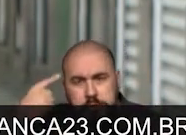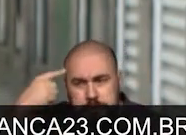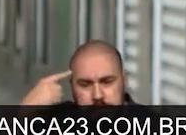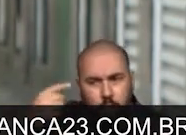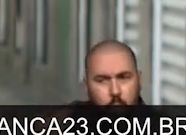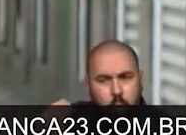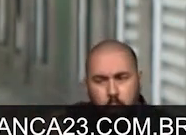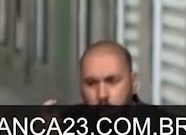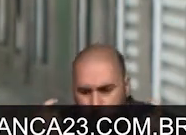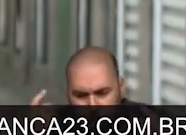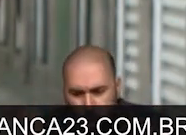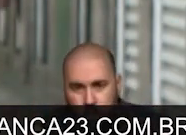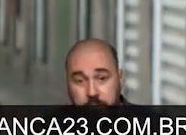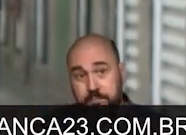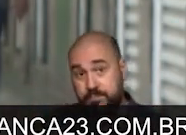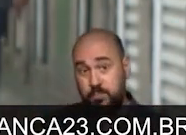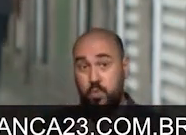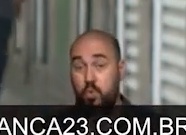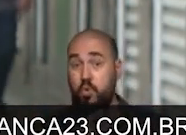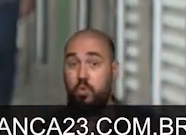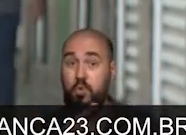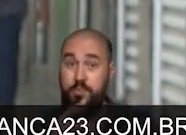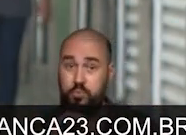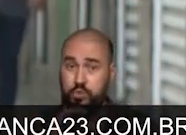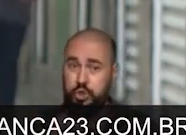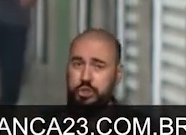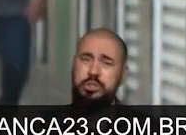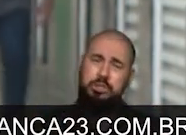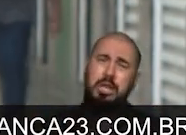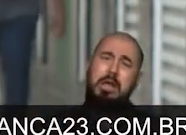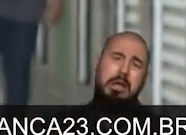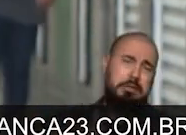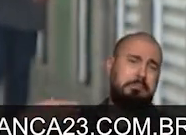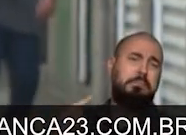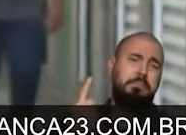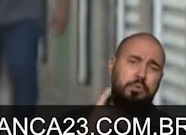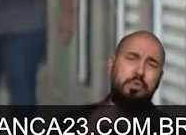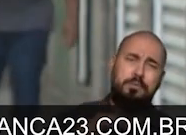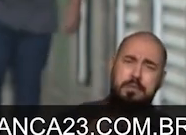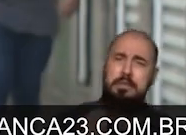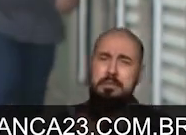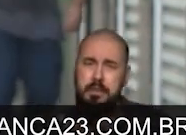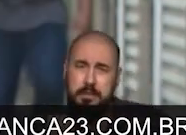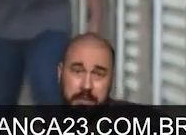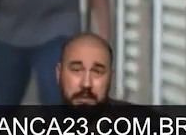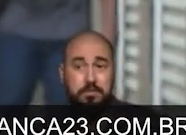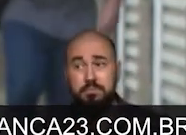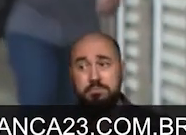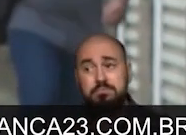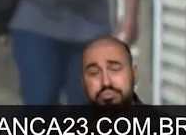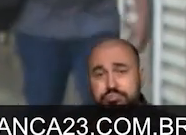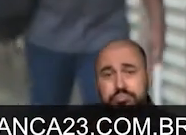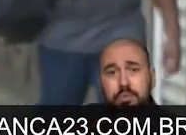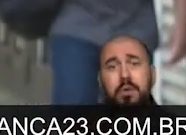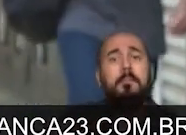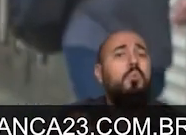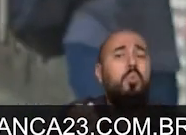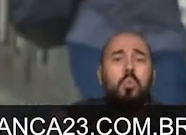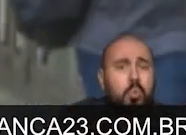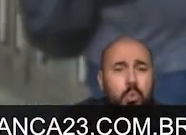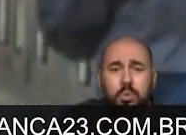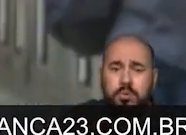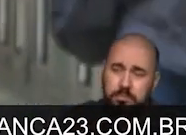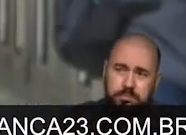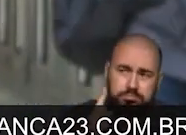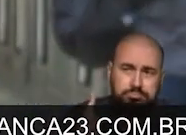conhecido desde a década de 1960 no Brasil. Desde então, casos isolados e surtos foram identificados no país,